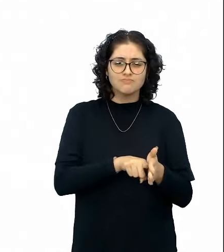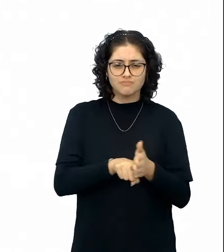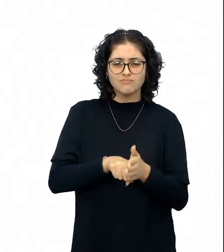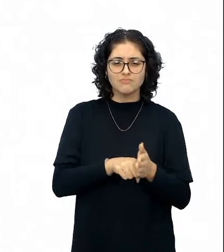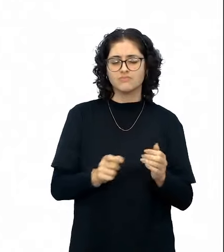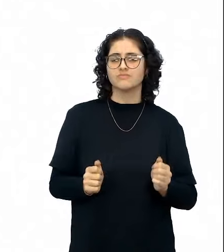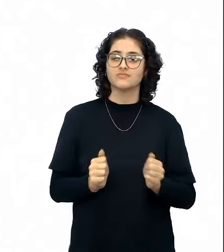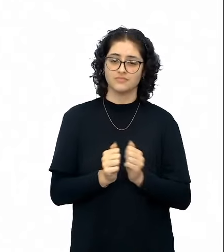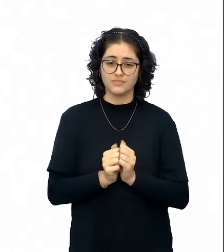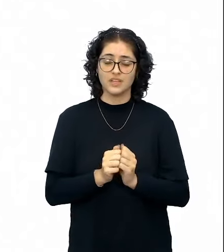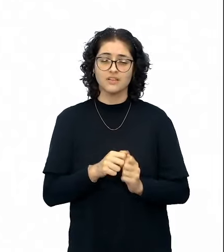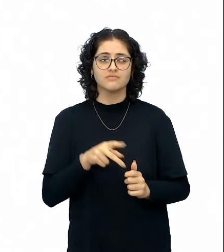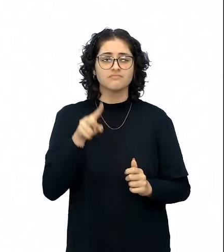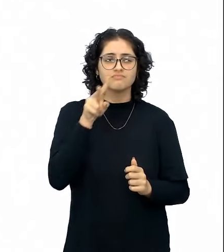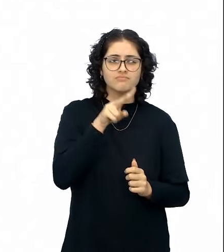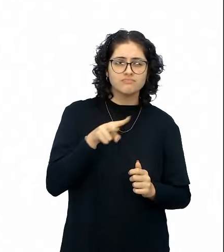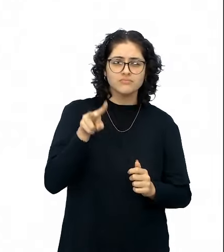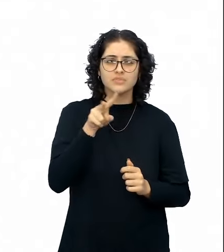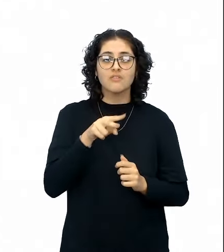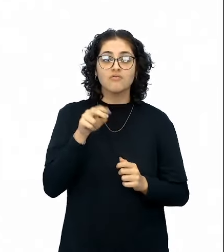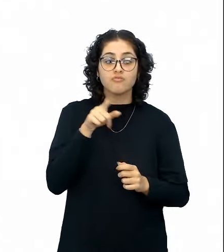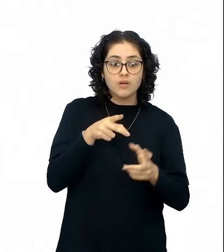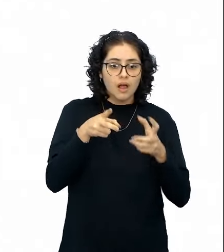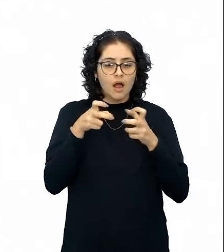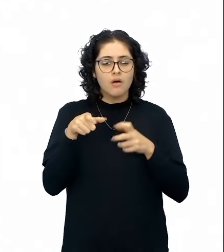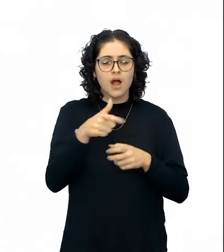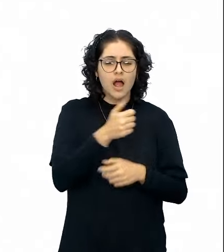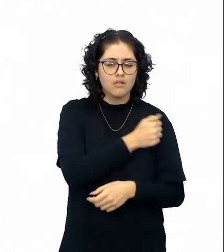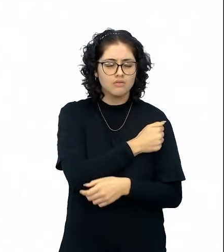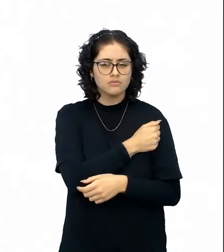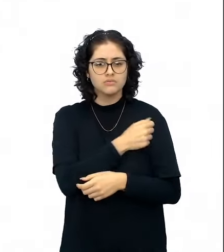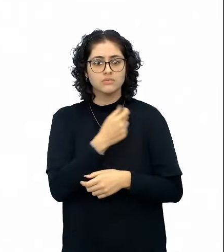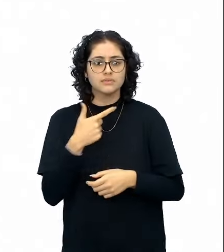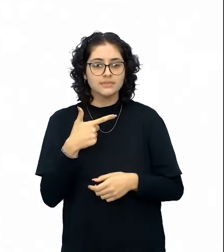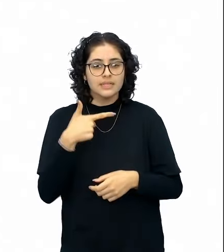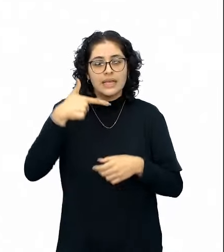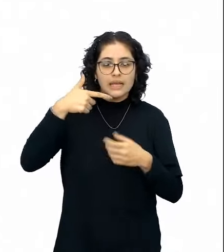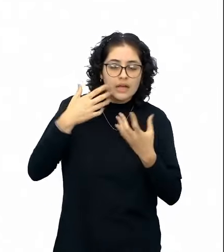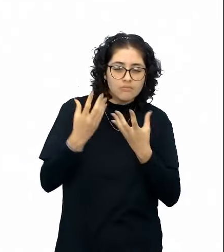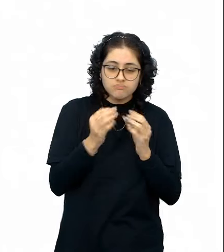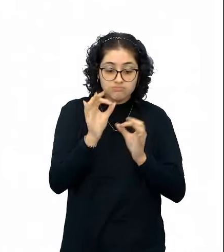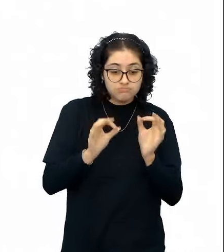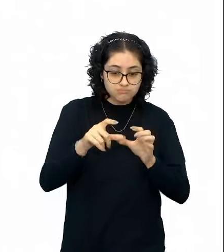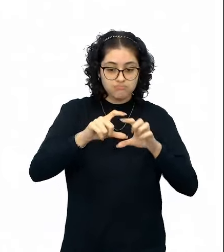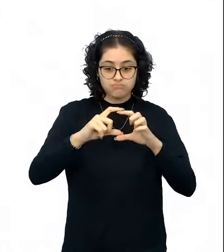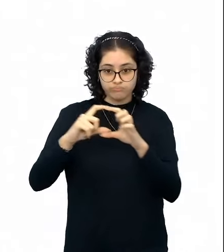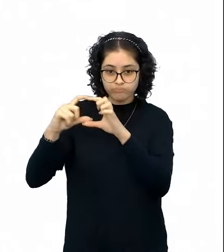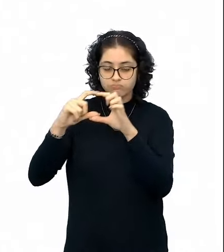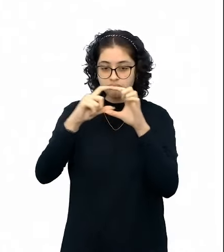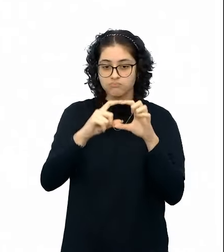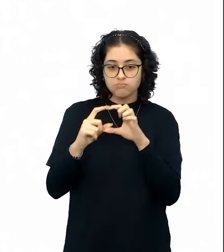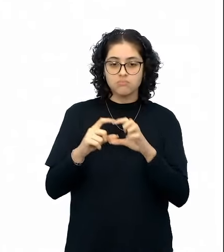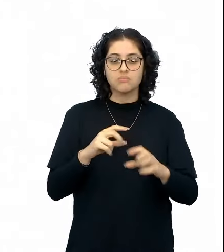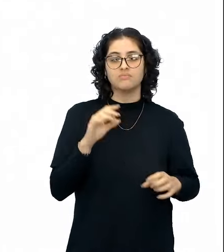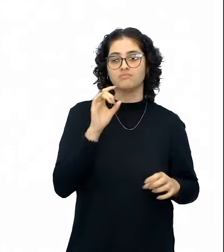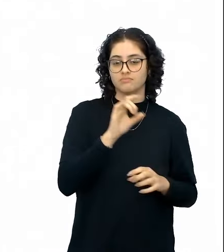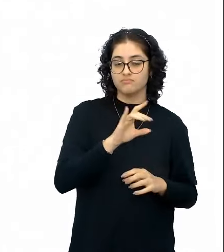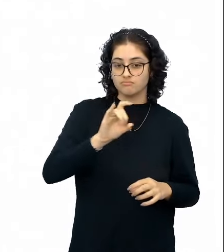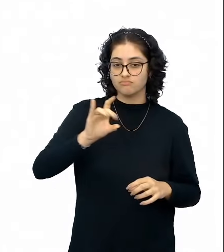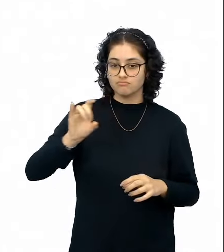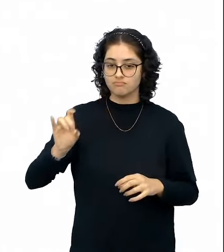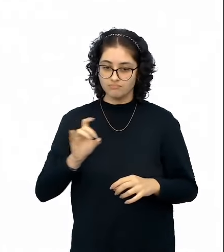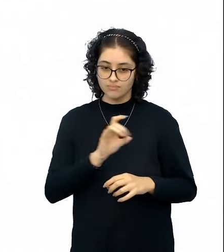momento, vendo a expressão do olhar, né, da figurinha, dos balõezinhos que tem